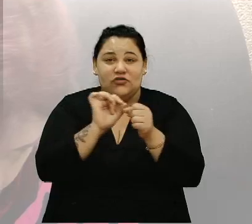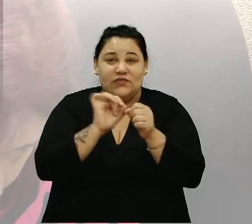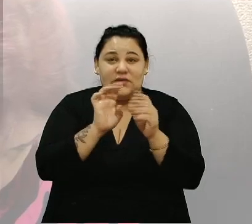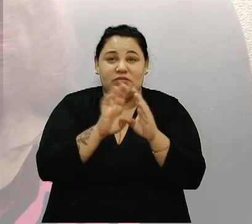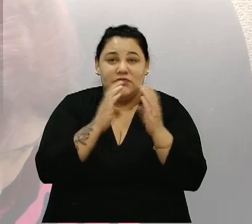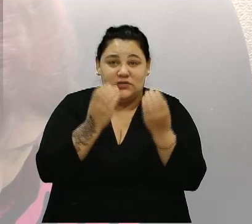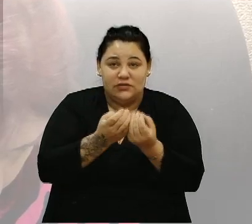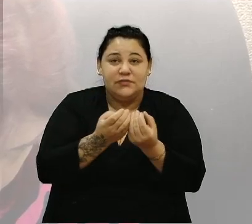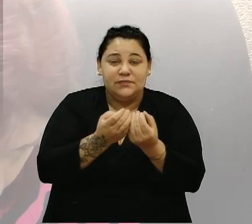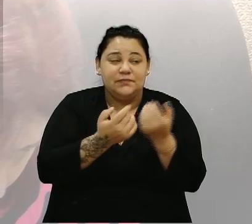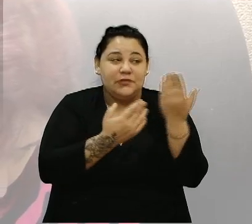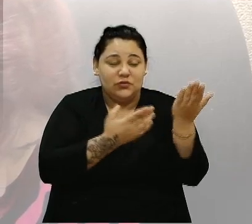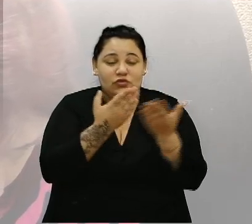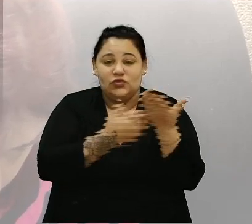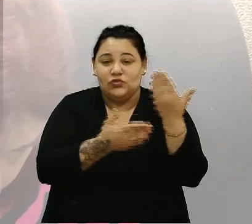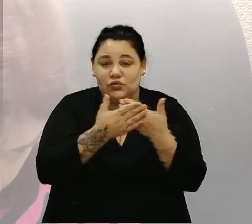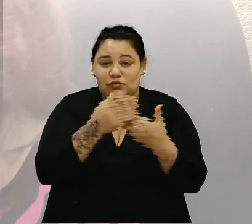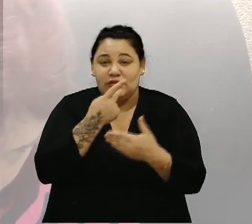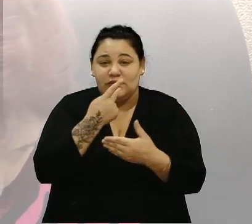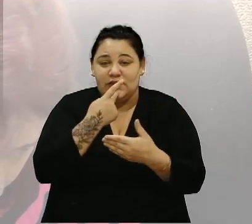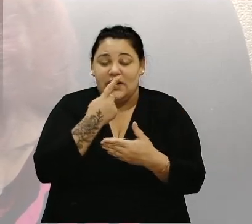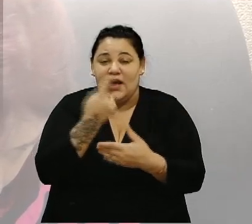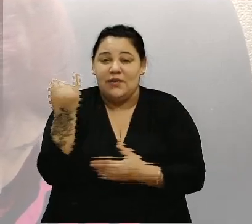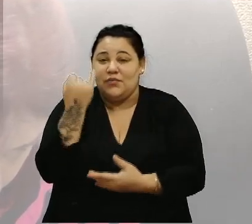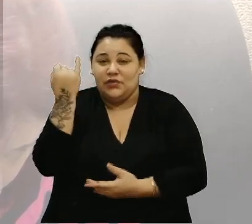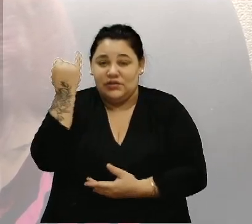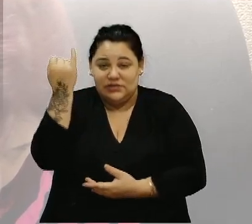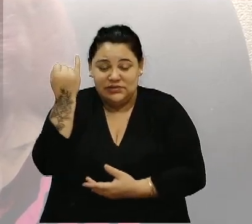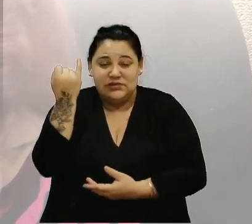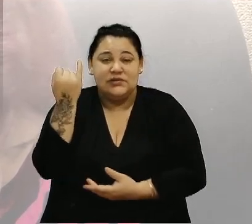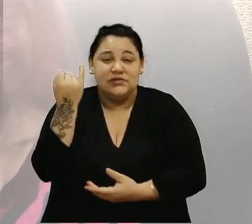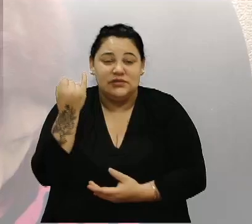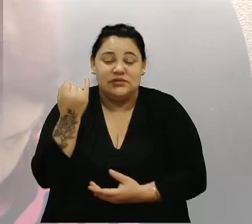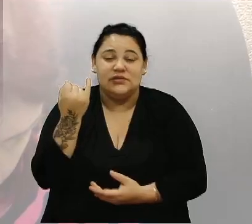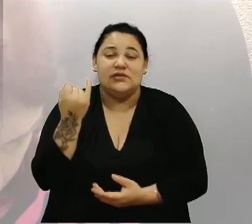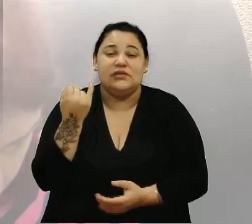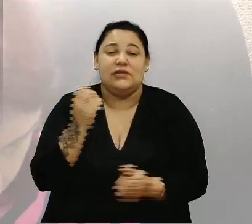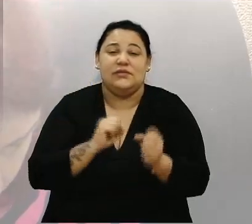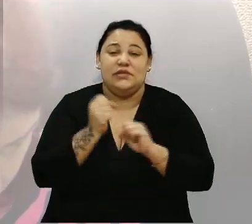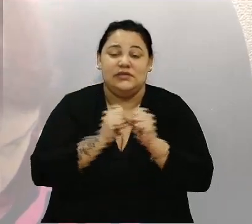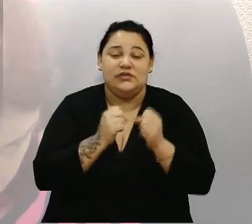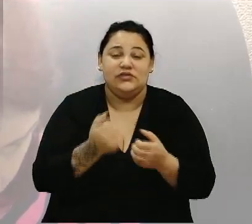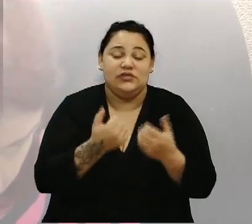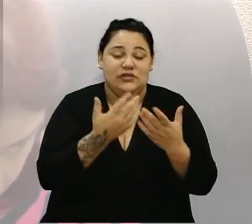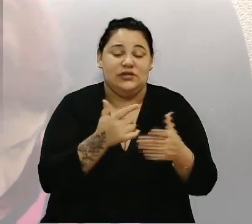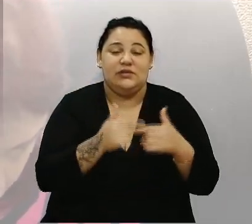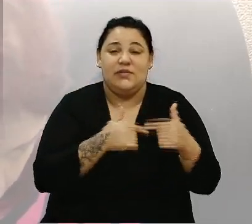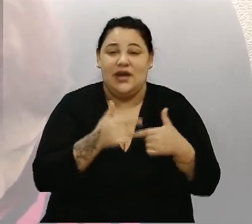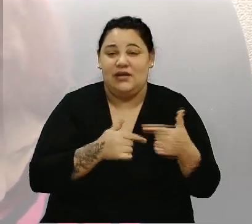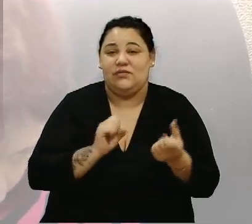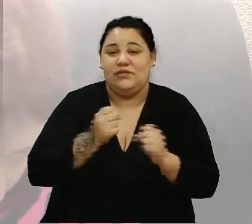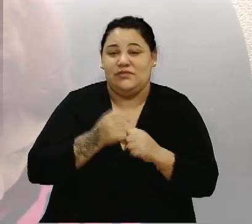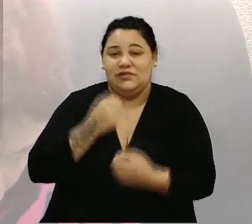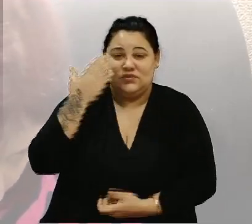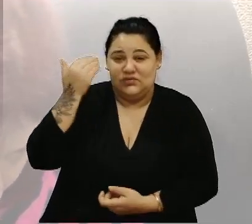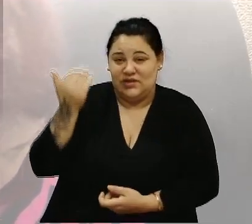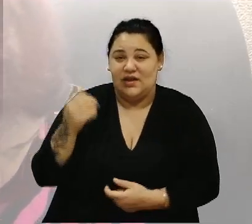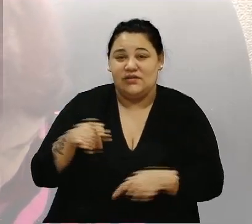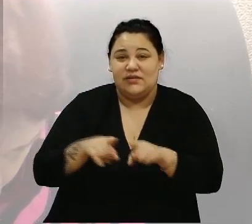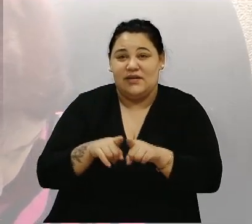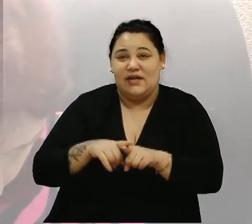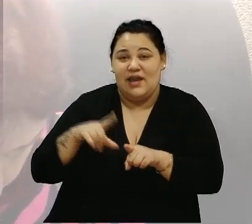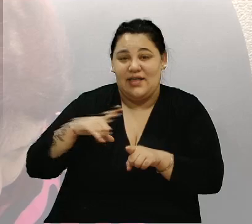isso que o colega falou, da importância da empresa, de gerar empregos, e uma empresa de sucesso, ela tem esse